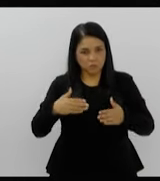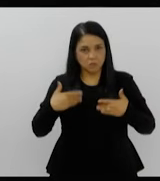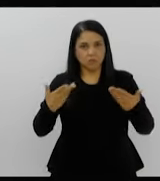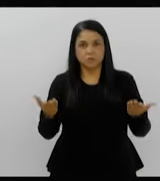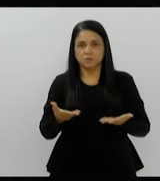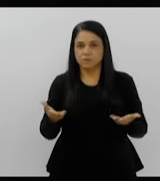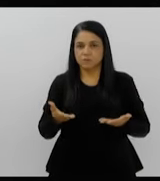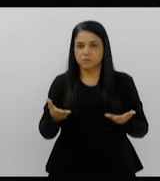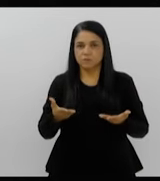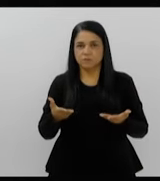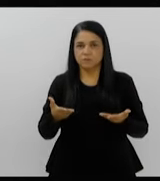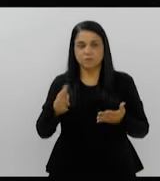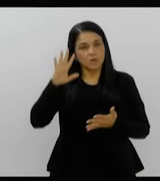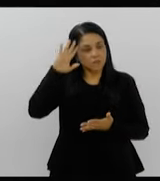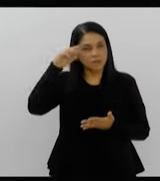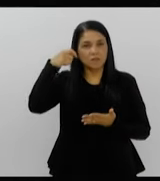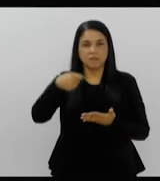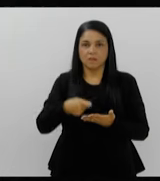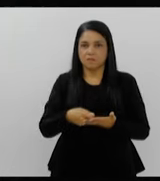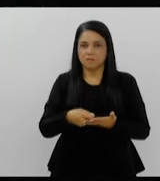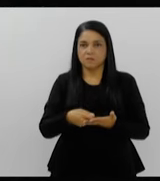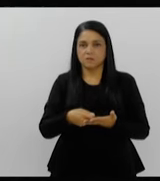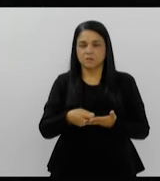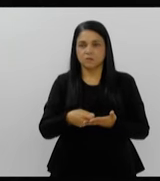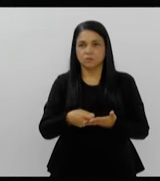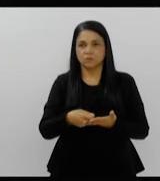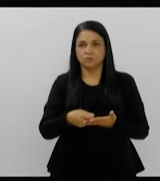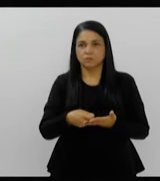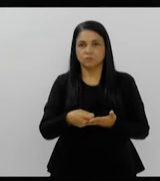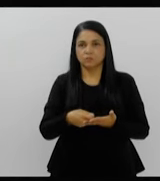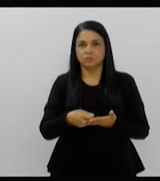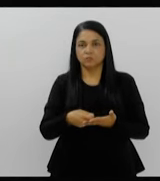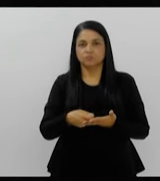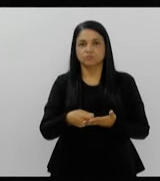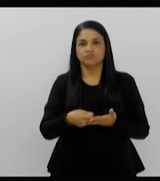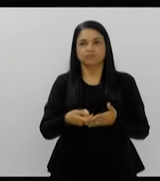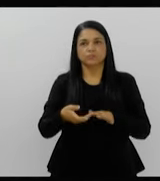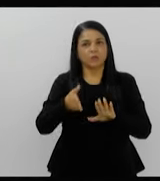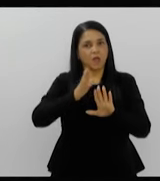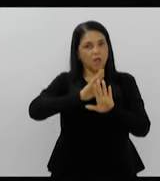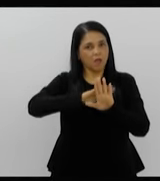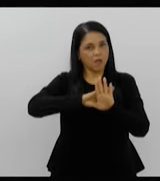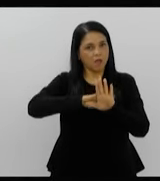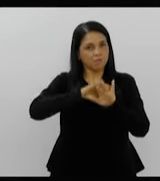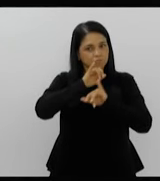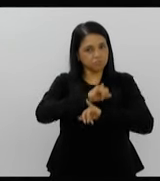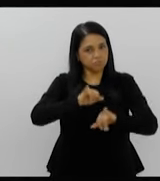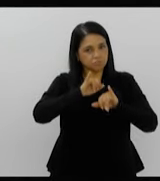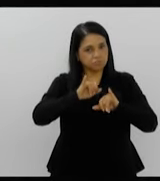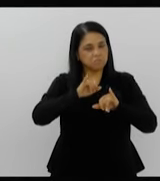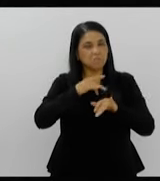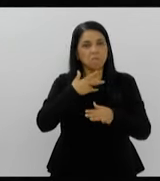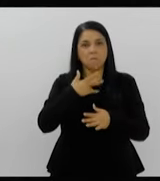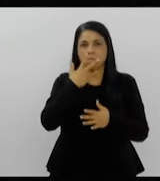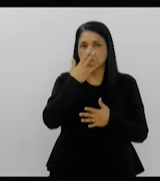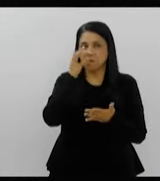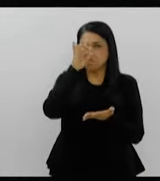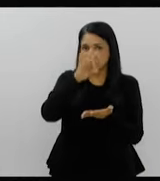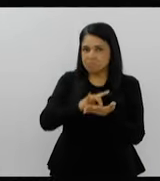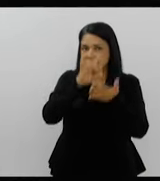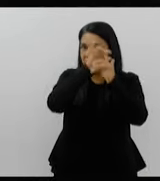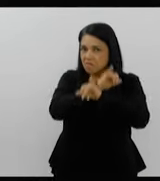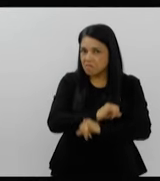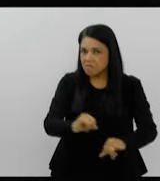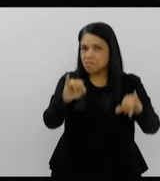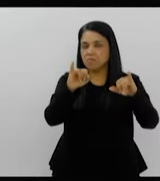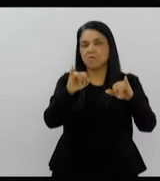surpreendida por uma decisão que ainda circula nos bastidores, mas parece que deve se concretizar em poucas horas ou